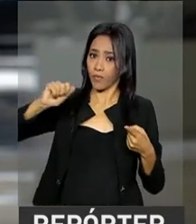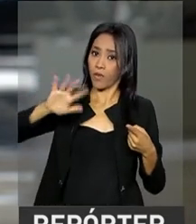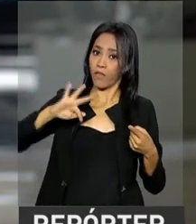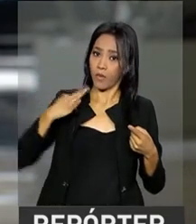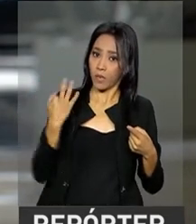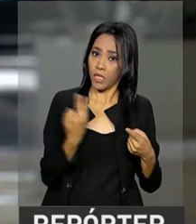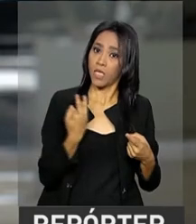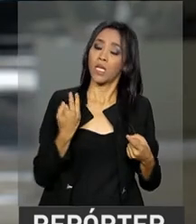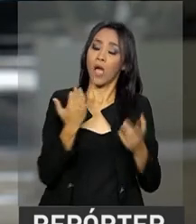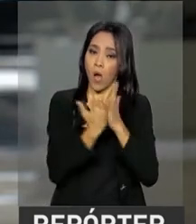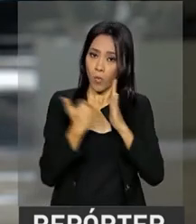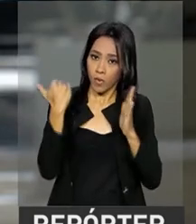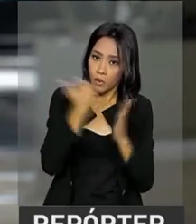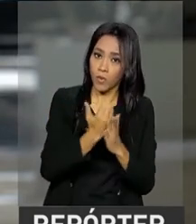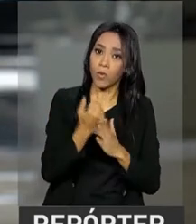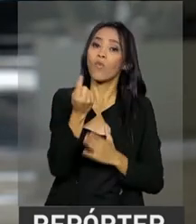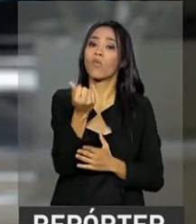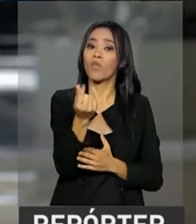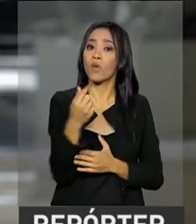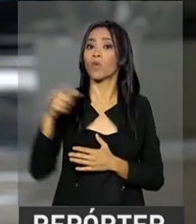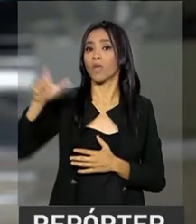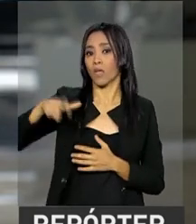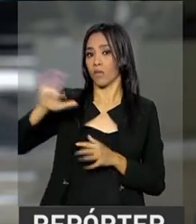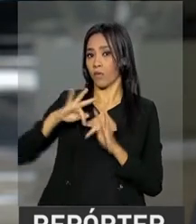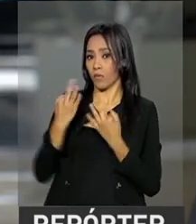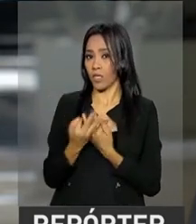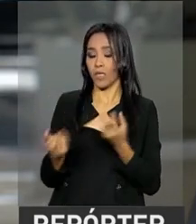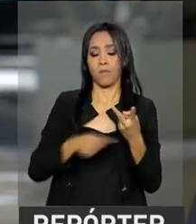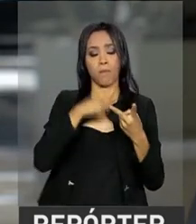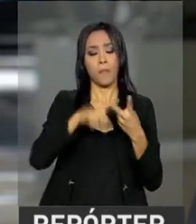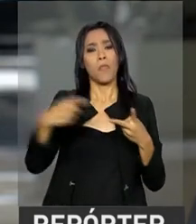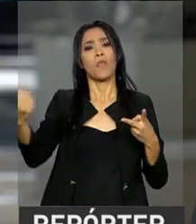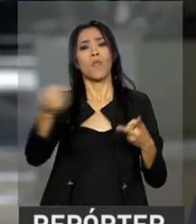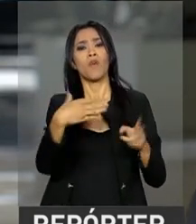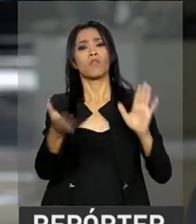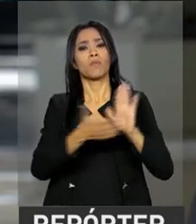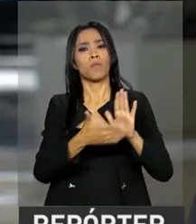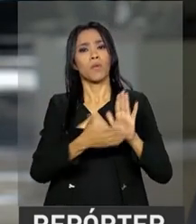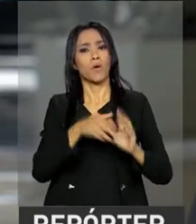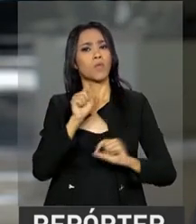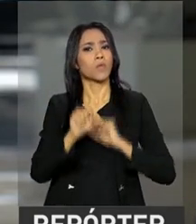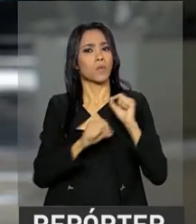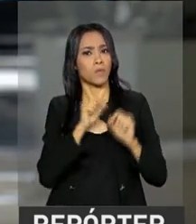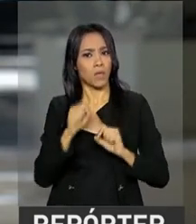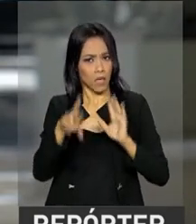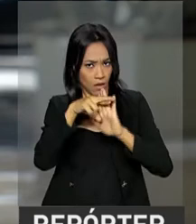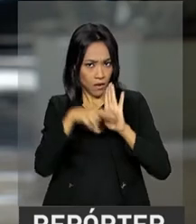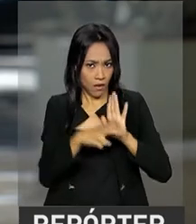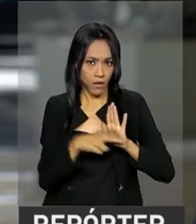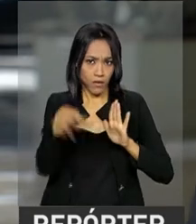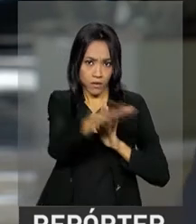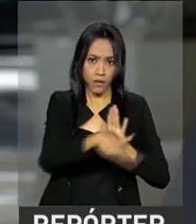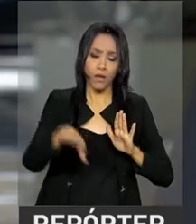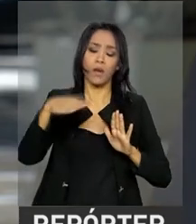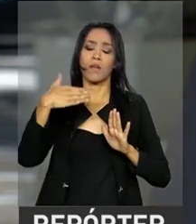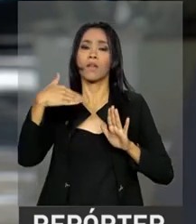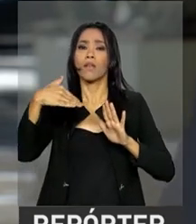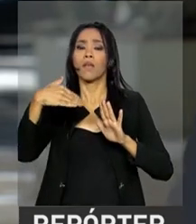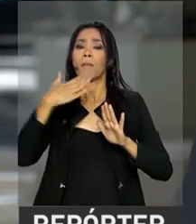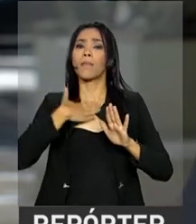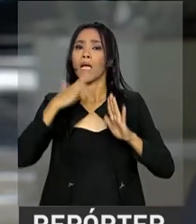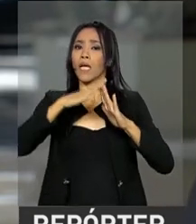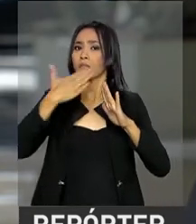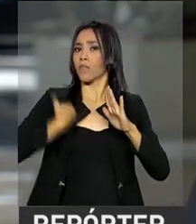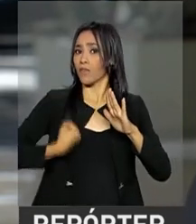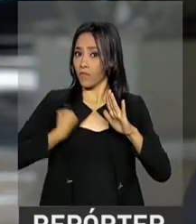dos benefícios do programa bolsa família também há novas medidas aí para o programa minha casa minha vida é basicamente isso